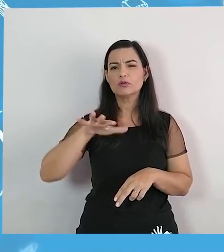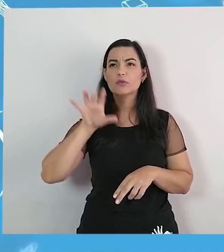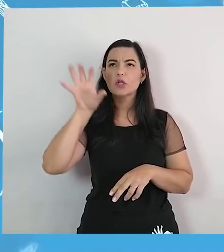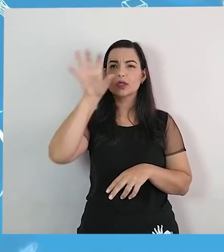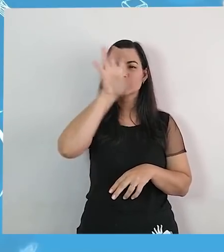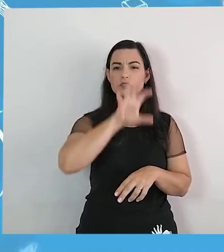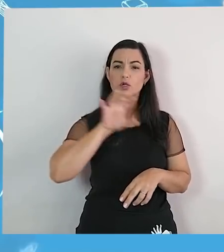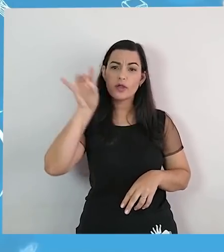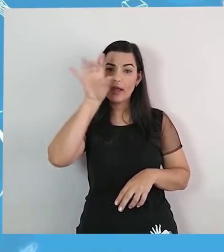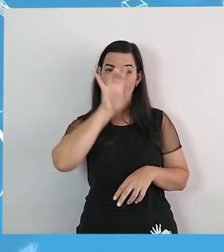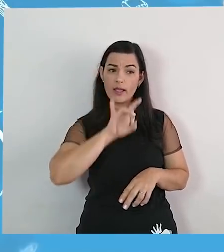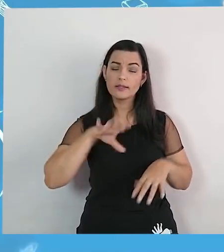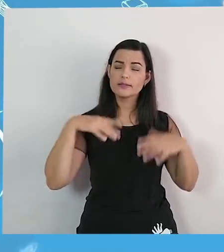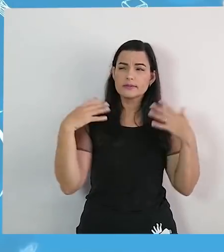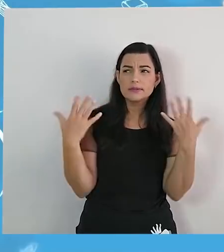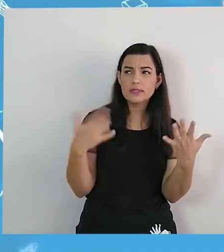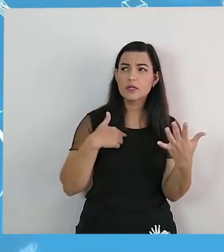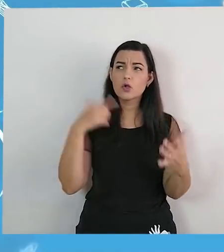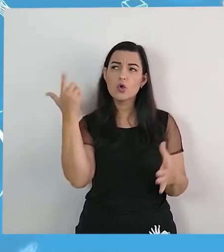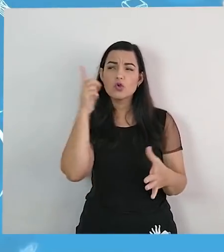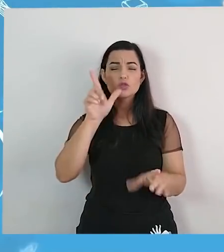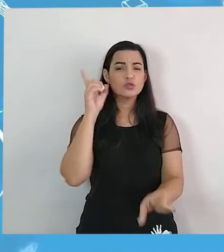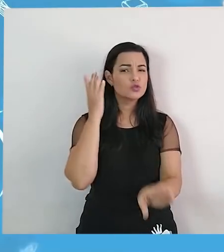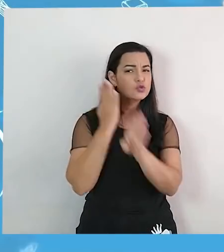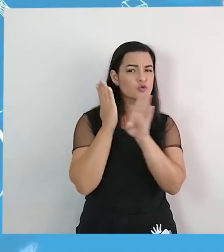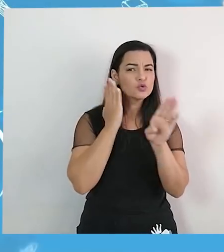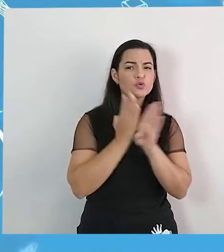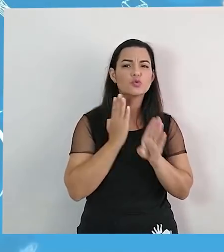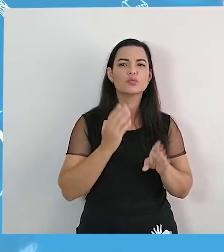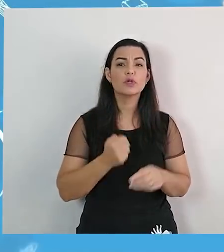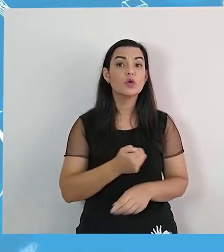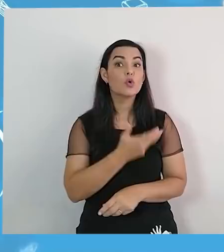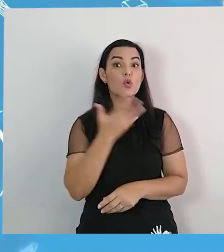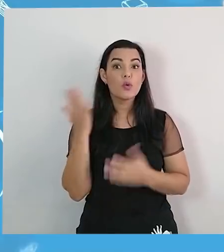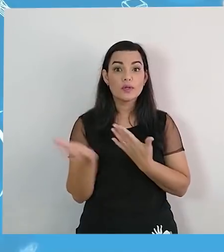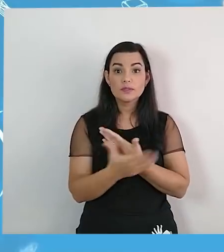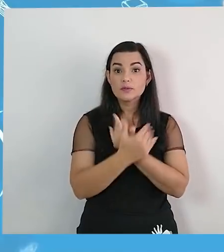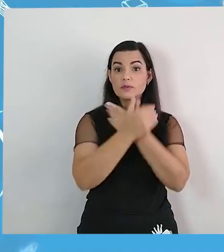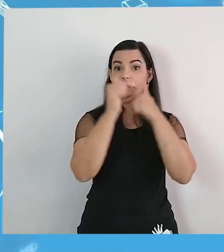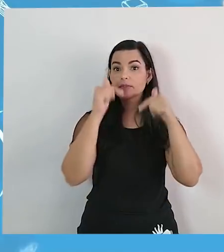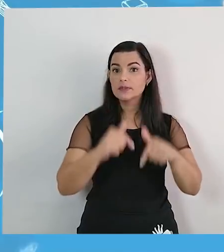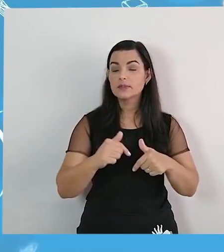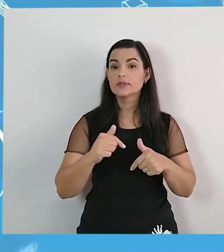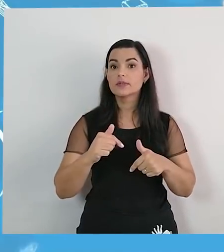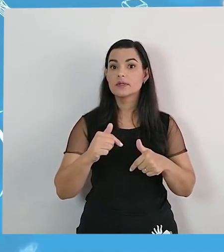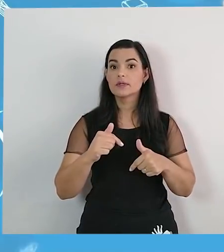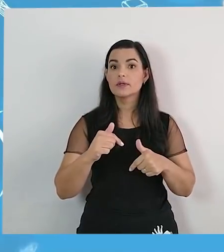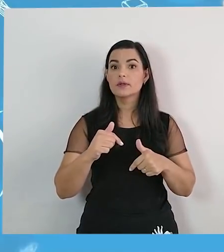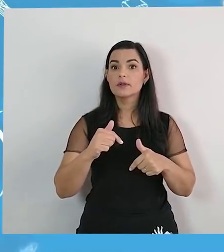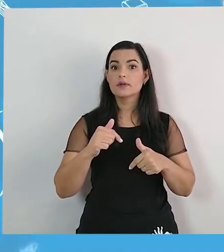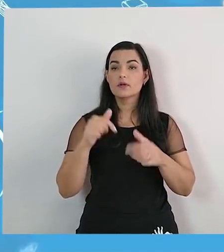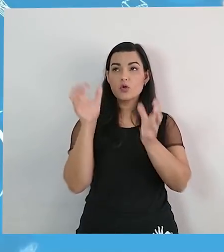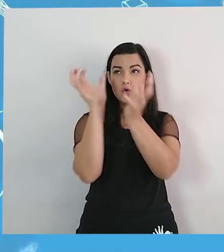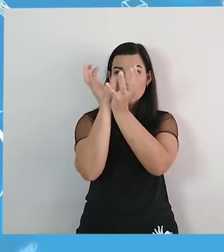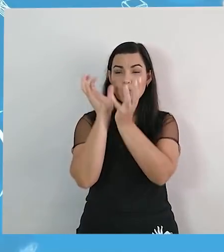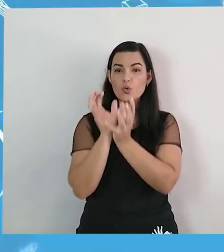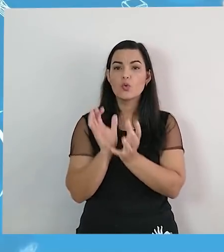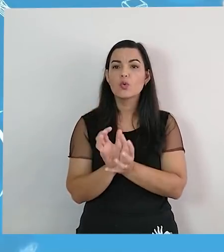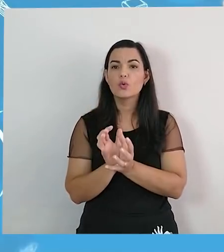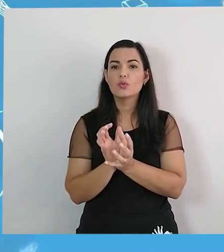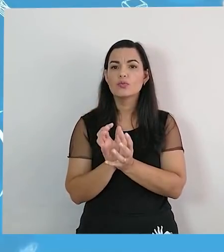Brasil? Será que, olhando para essa tabela, nós conseguimos definir o número total de espécies